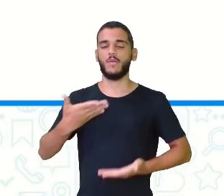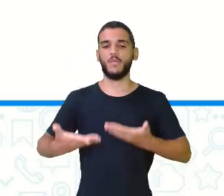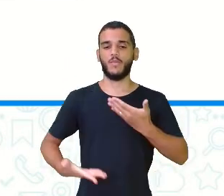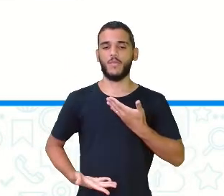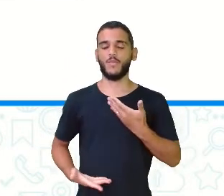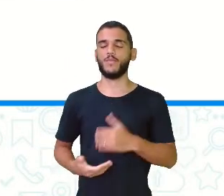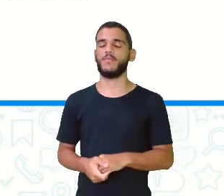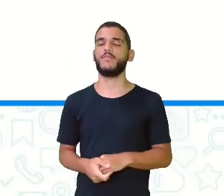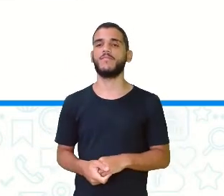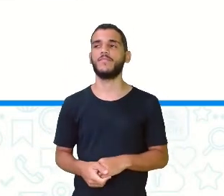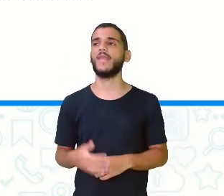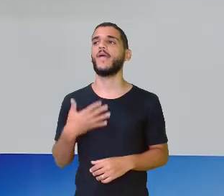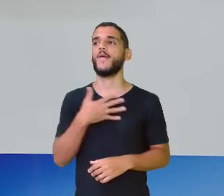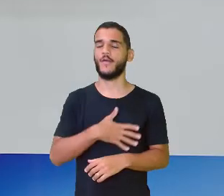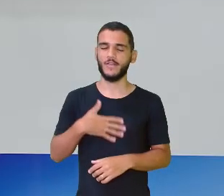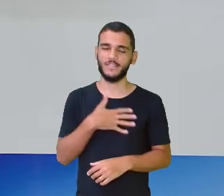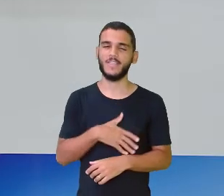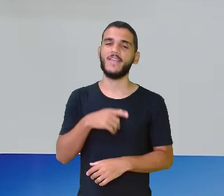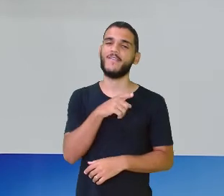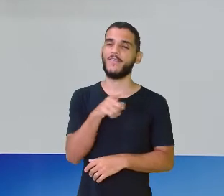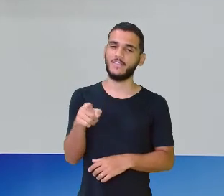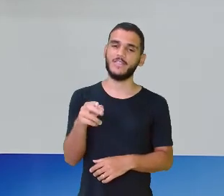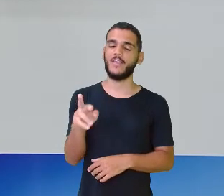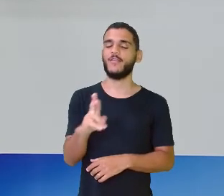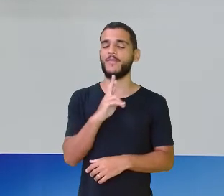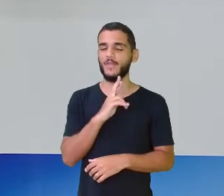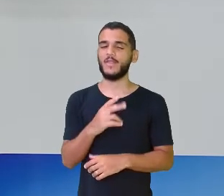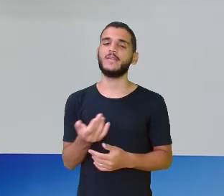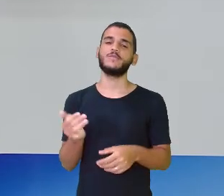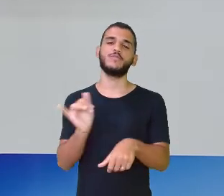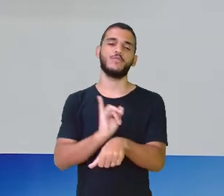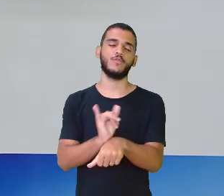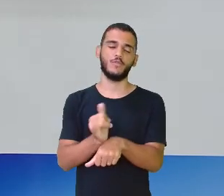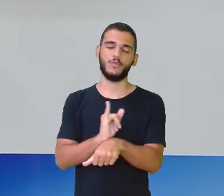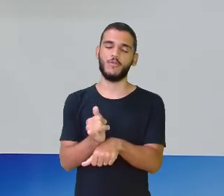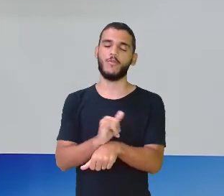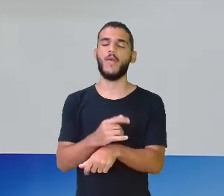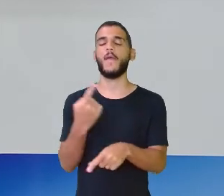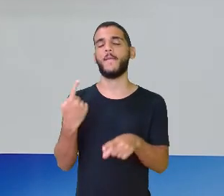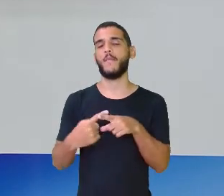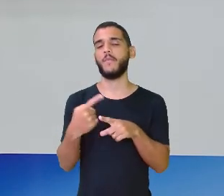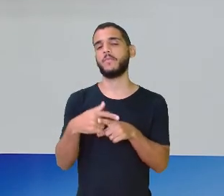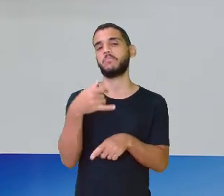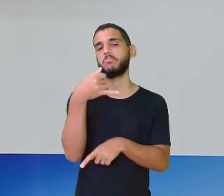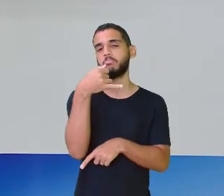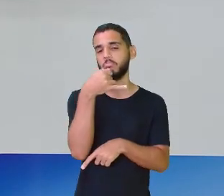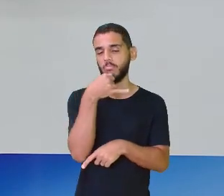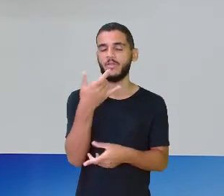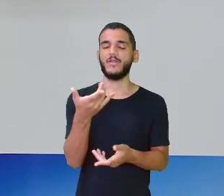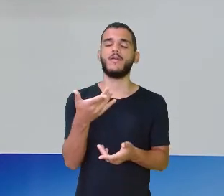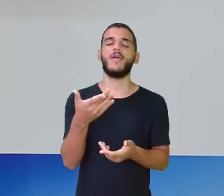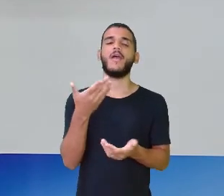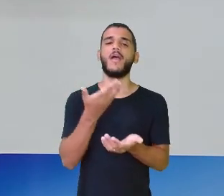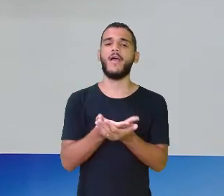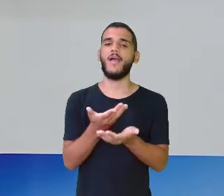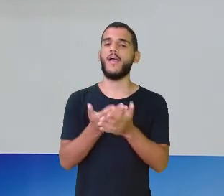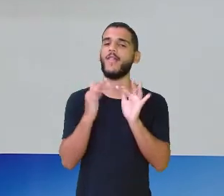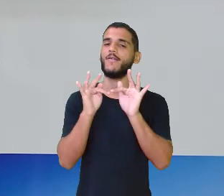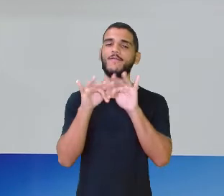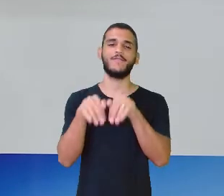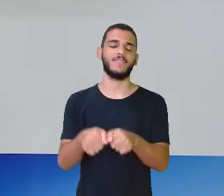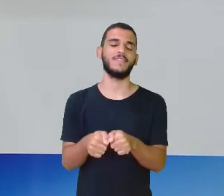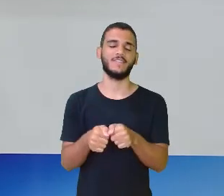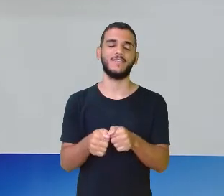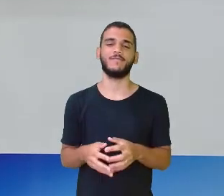que vocês respondessem para mim no YouTube, né? Porque infelizmente a nossa aula chegou